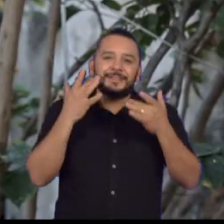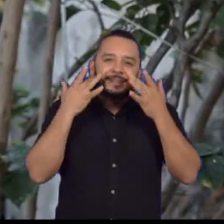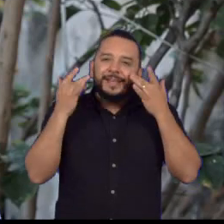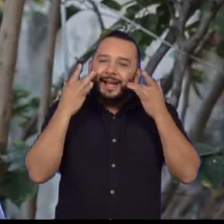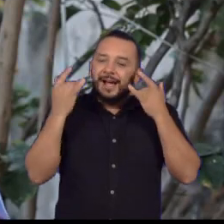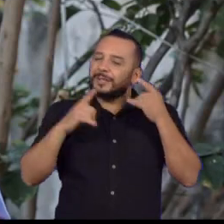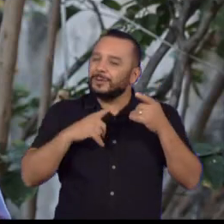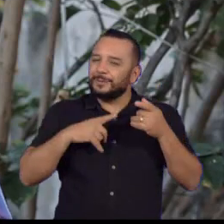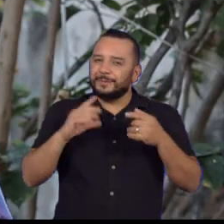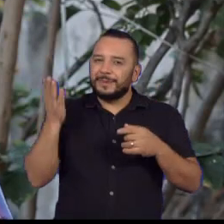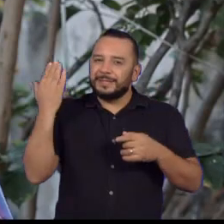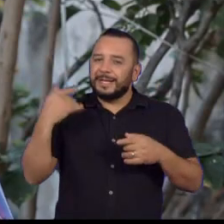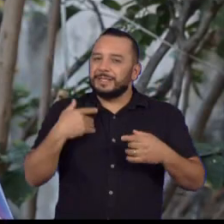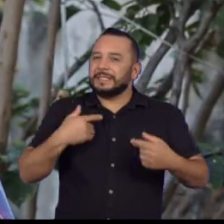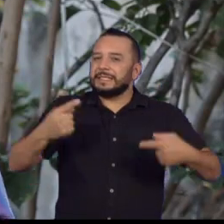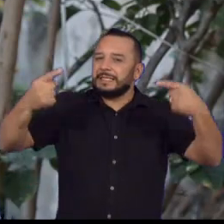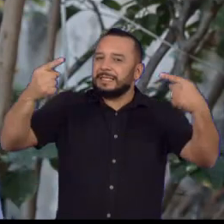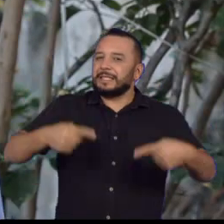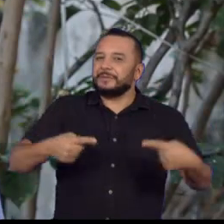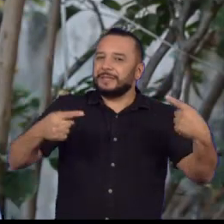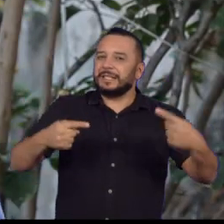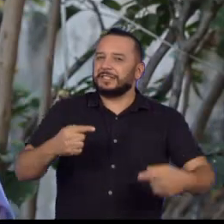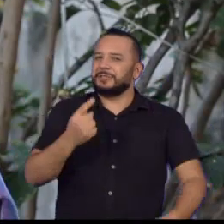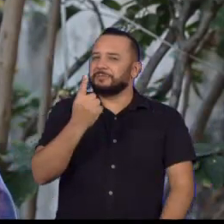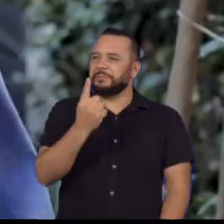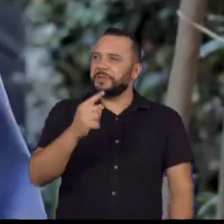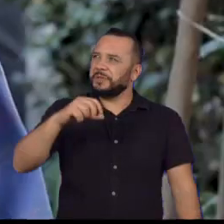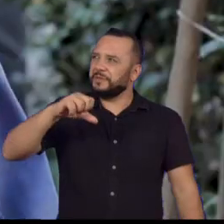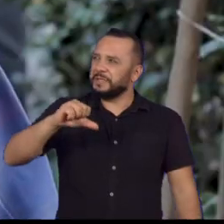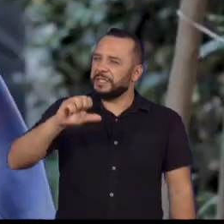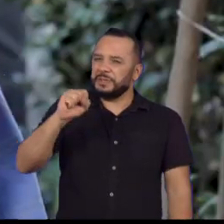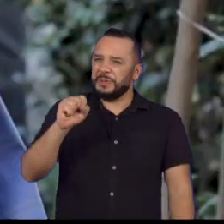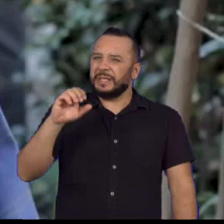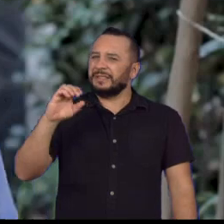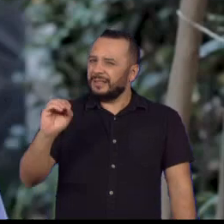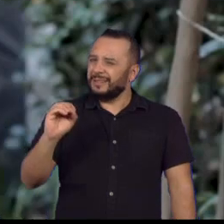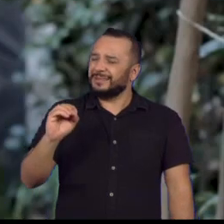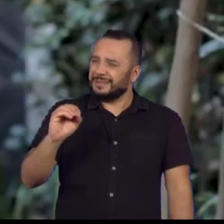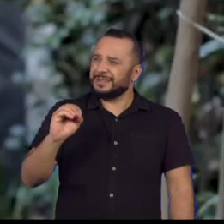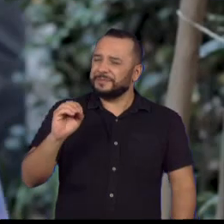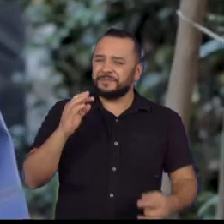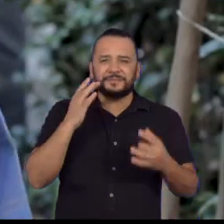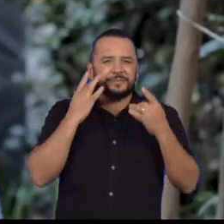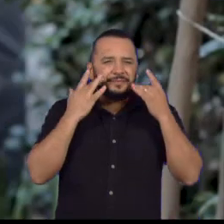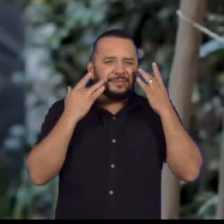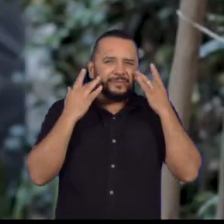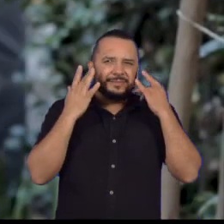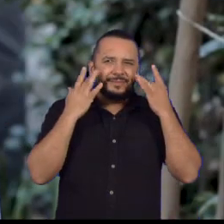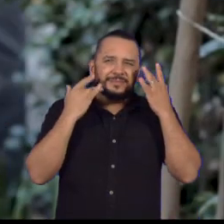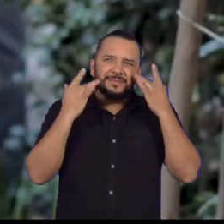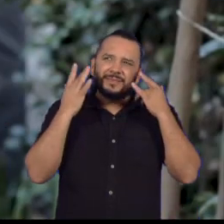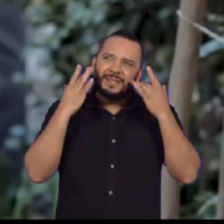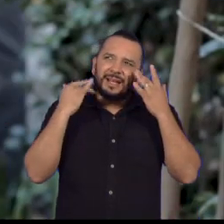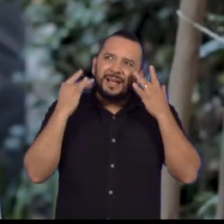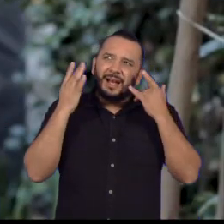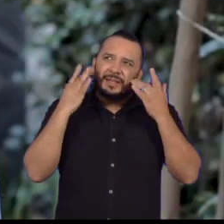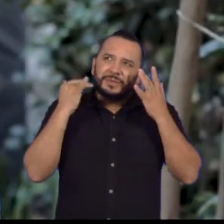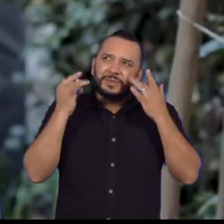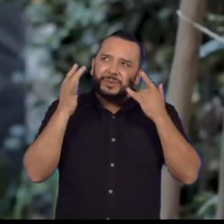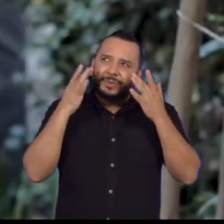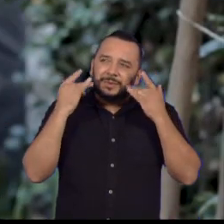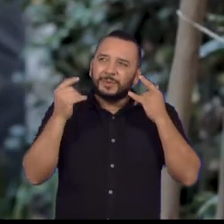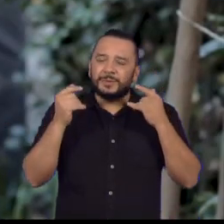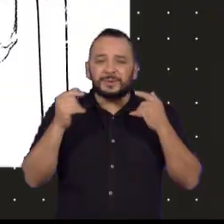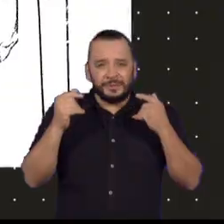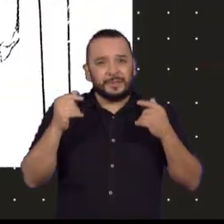desafiante que voltamos à década de 80. Era um espetáculo que exigia muito